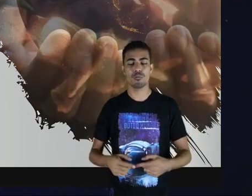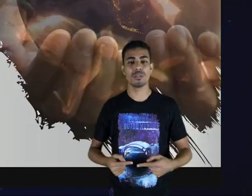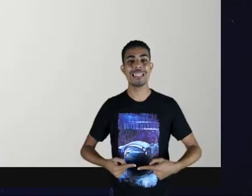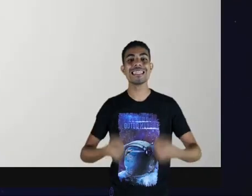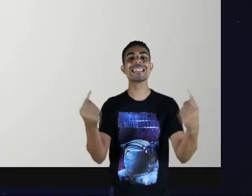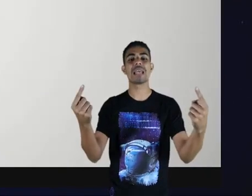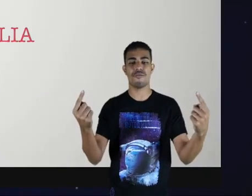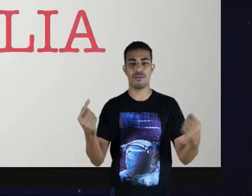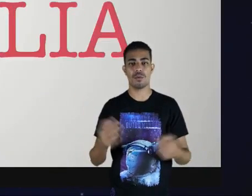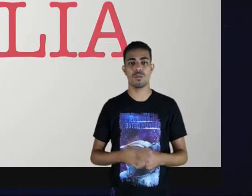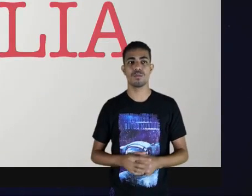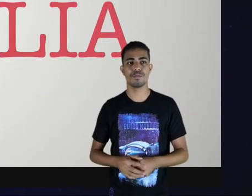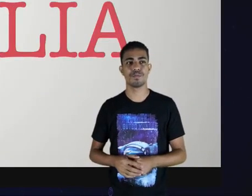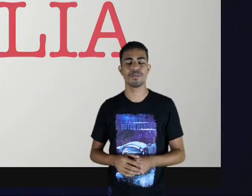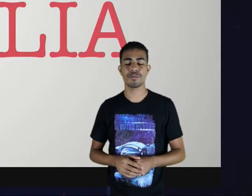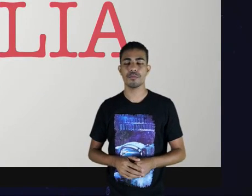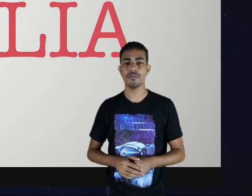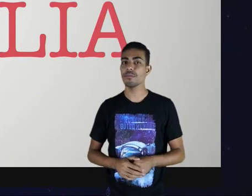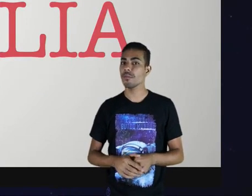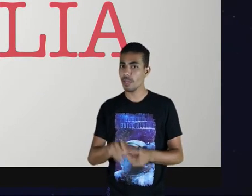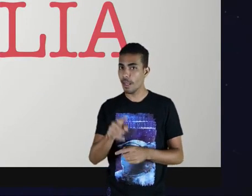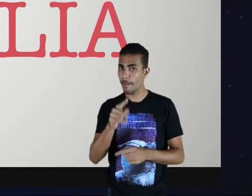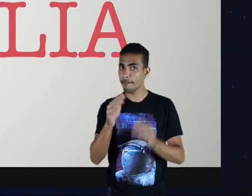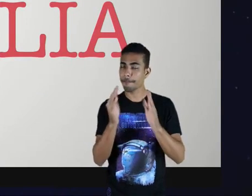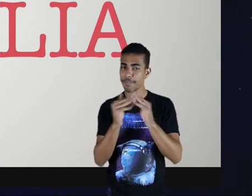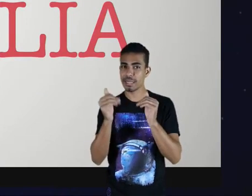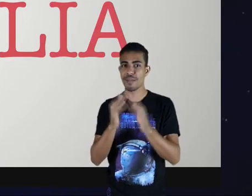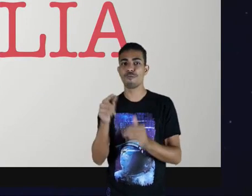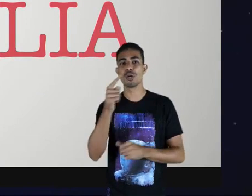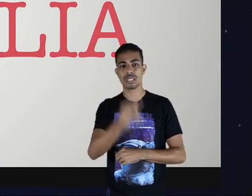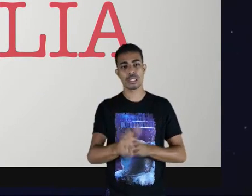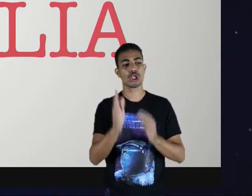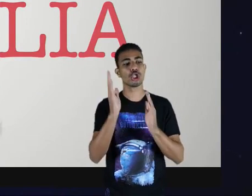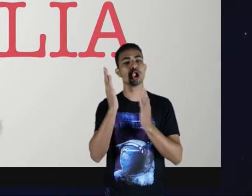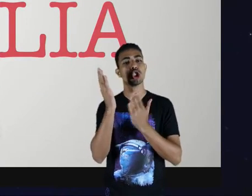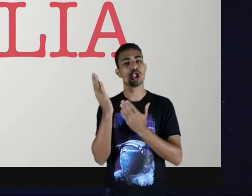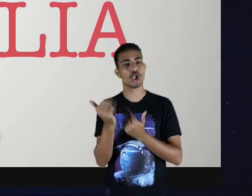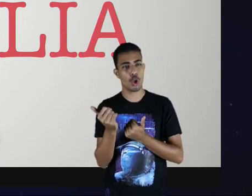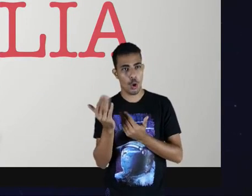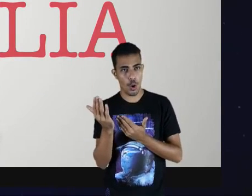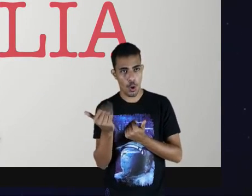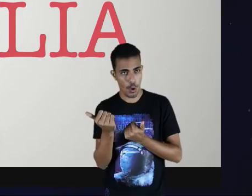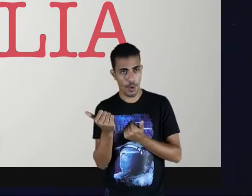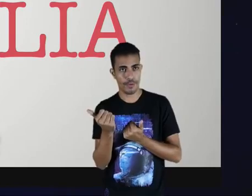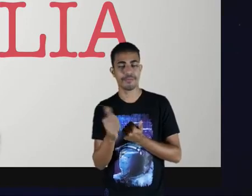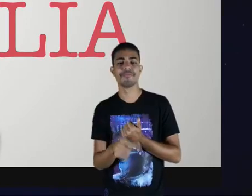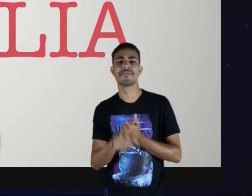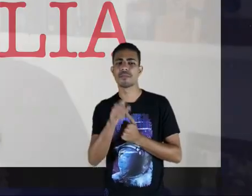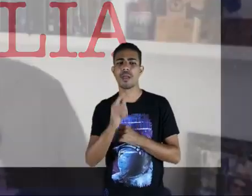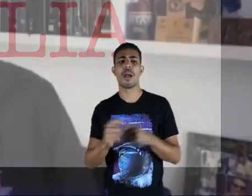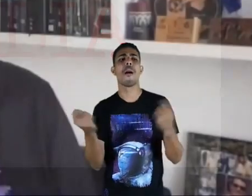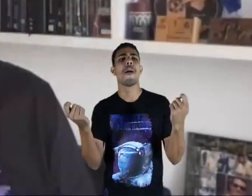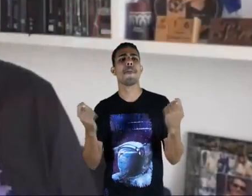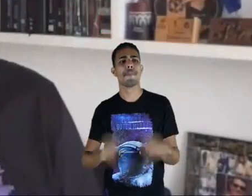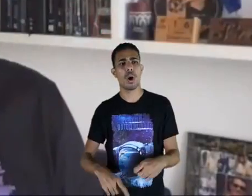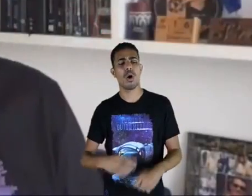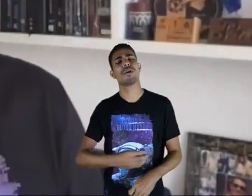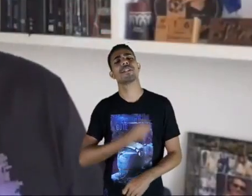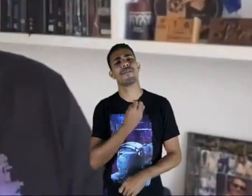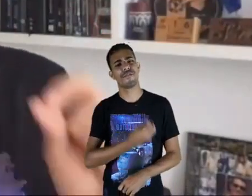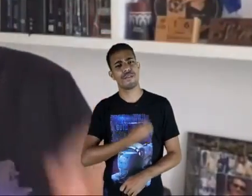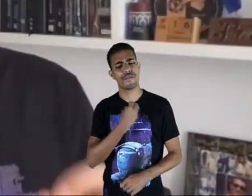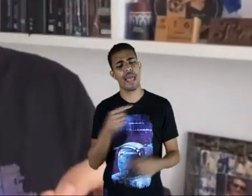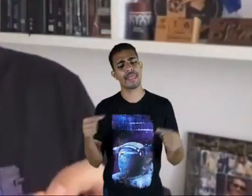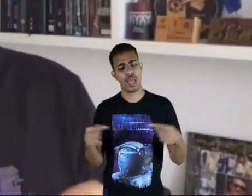desafios para pedir a vocês que são jovens que vivam de acordo com esses